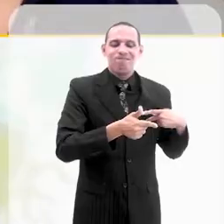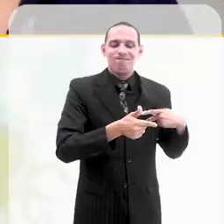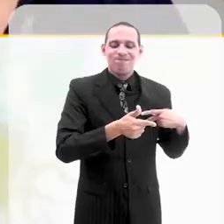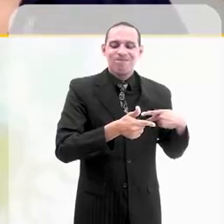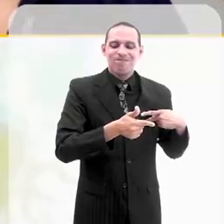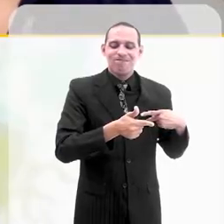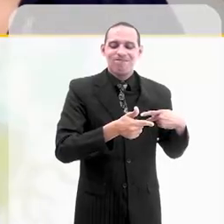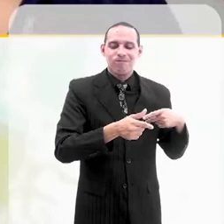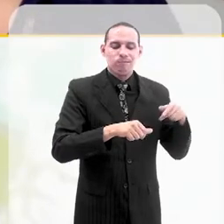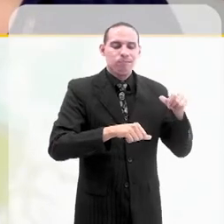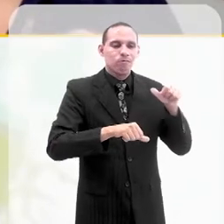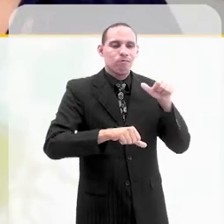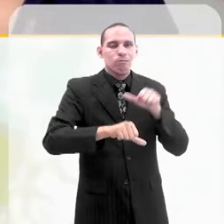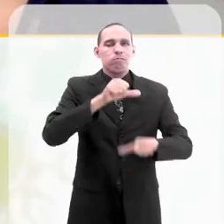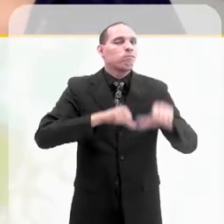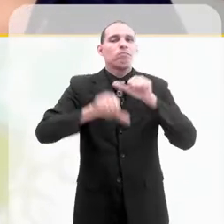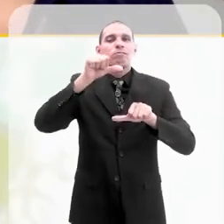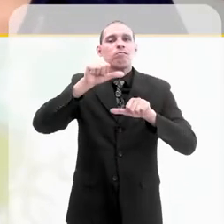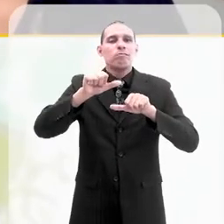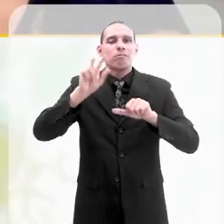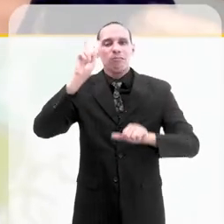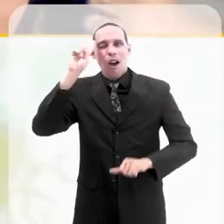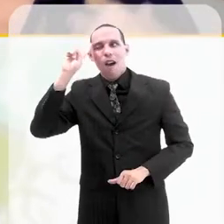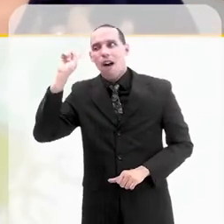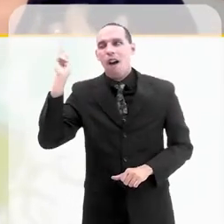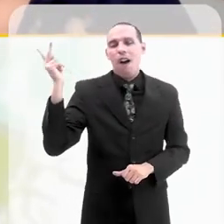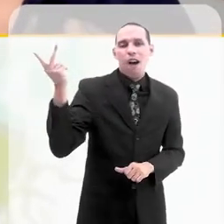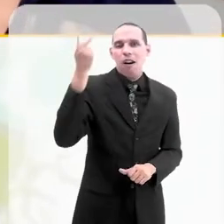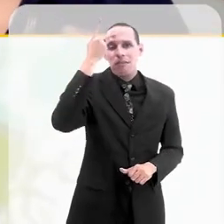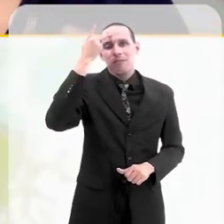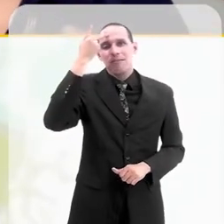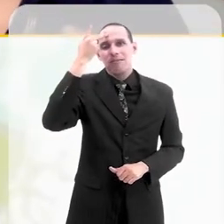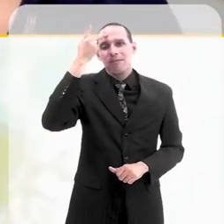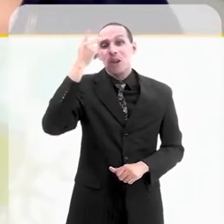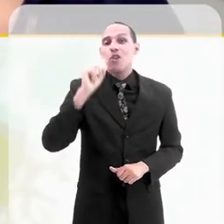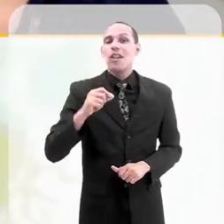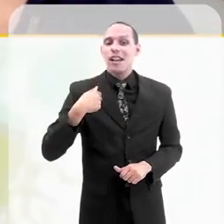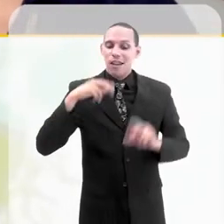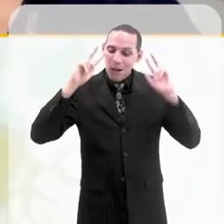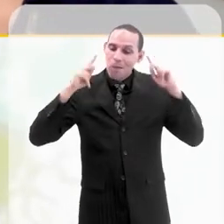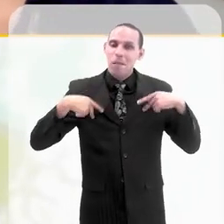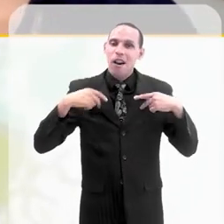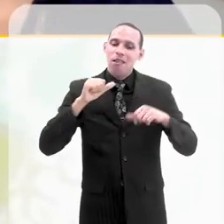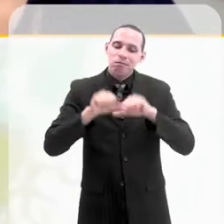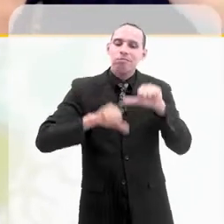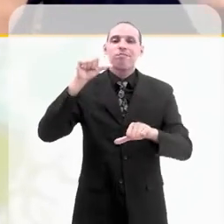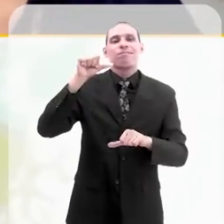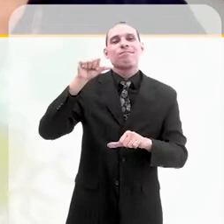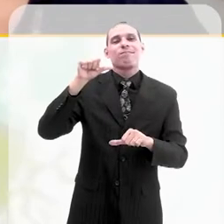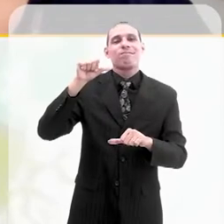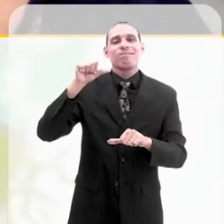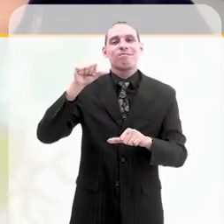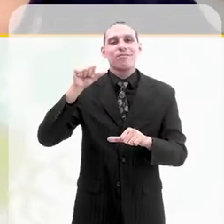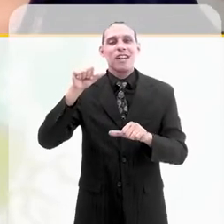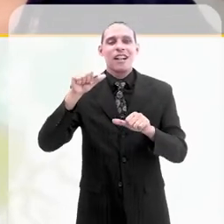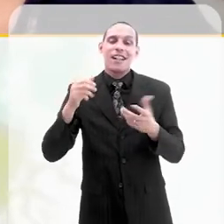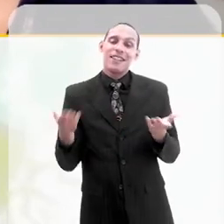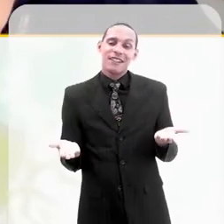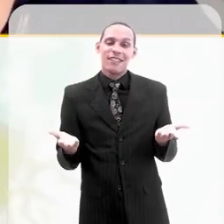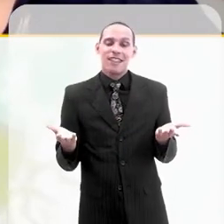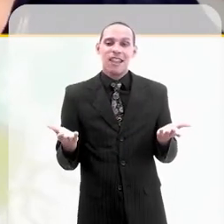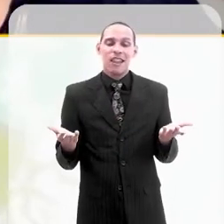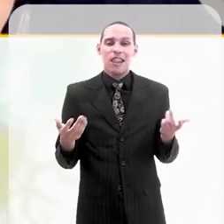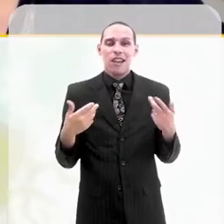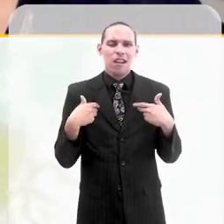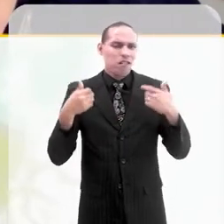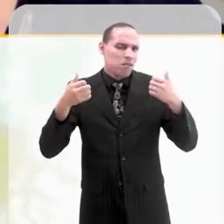aquela mudança para mim, ela foi importante como ser humano, como ser humano. E olhar, e é o que eu falo